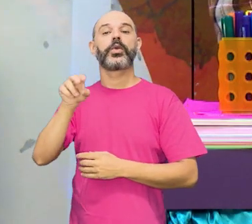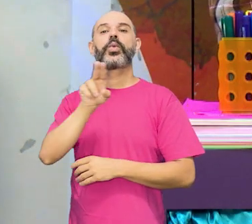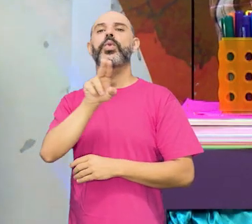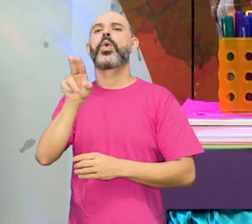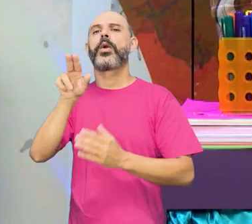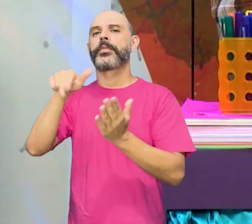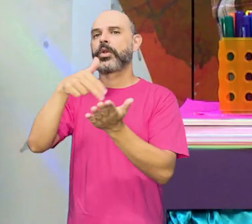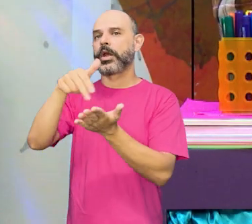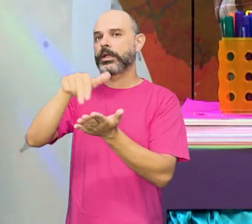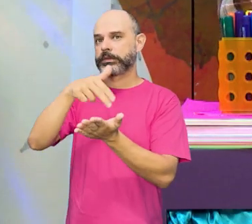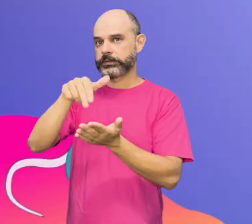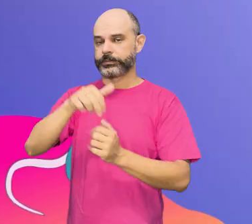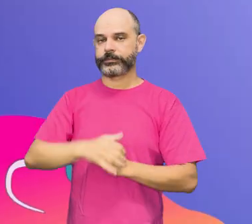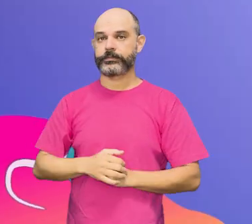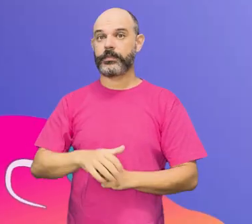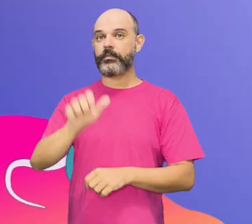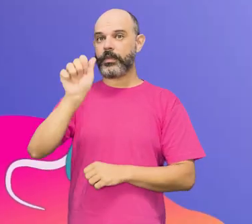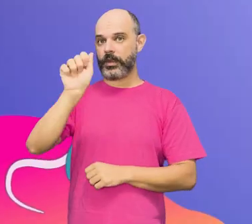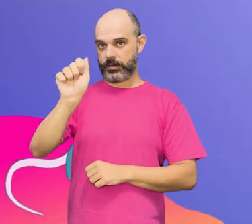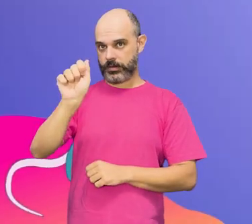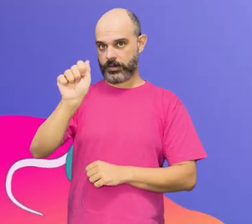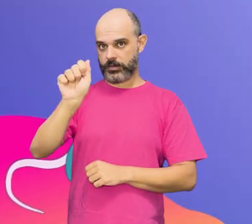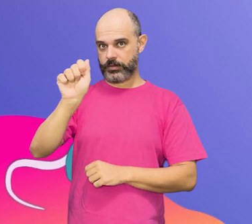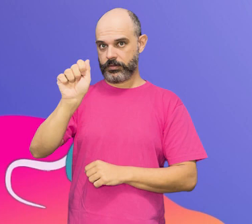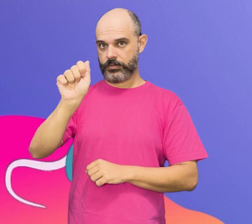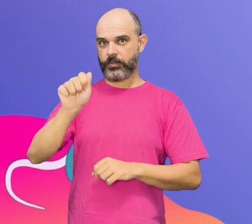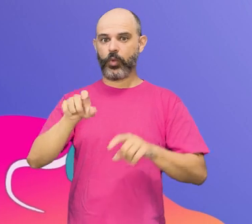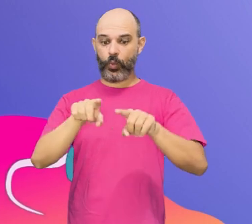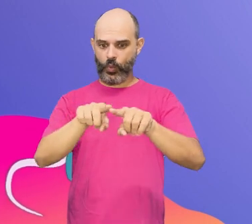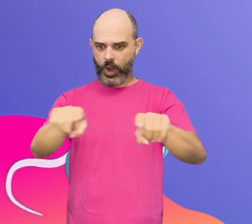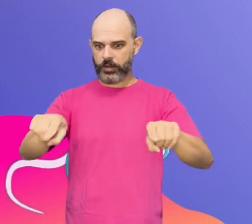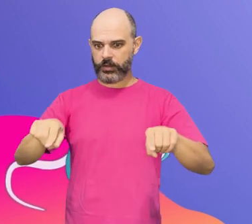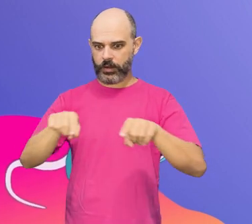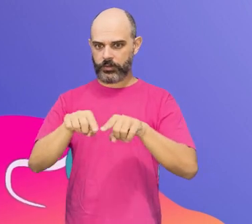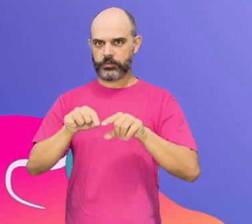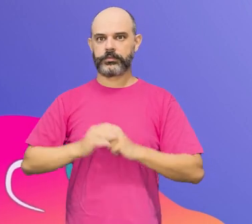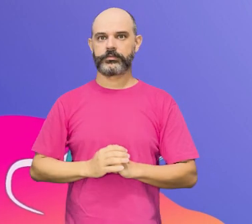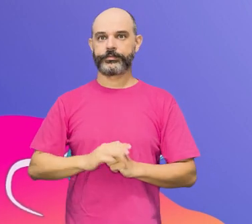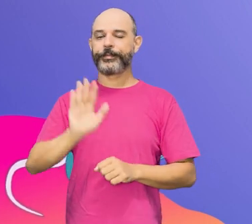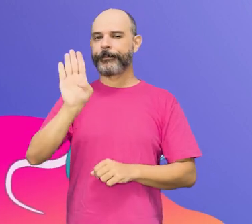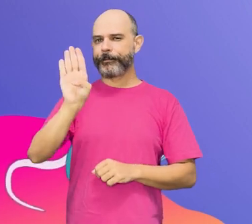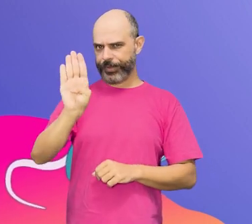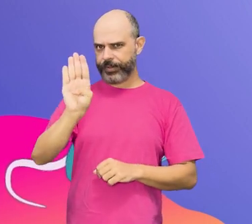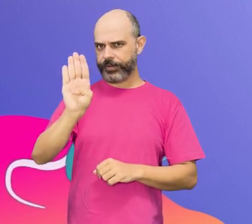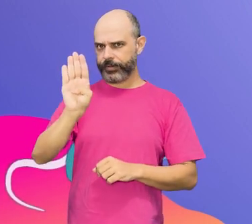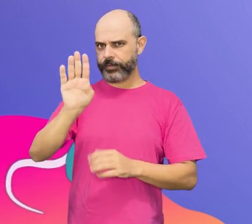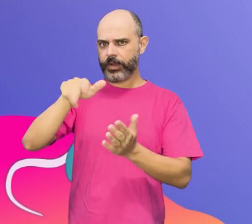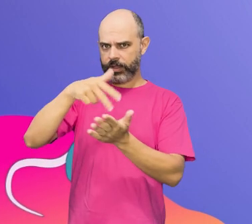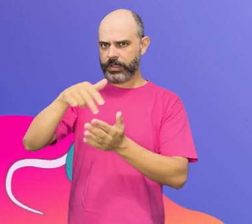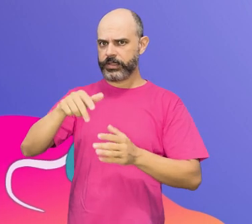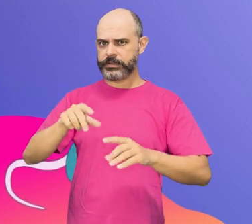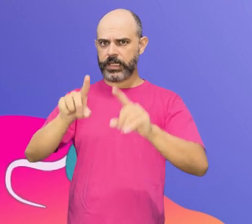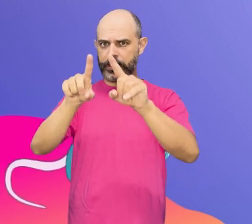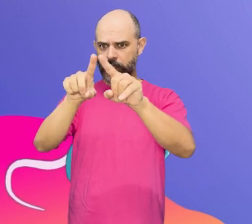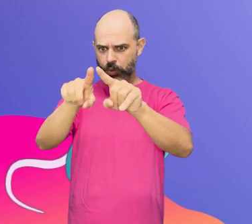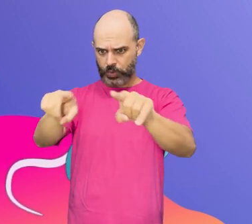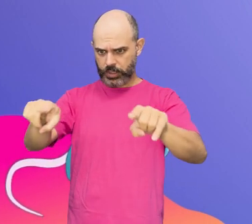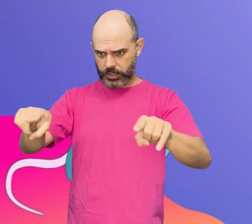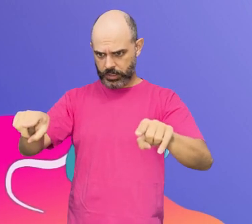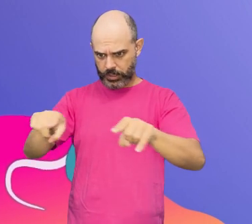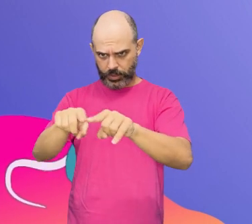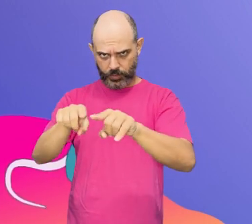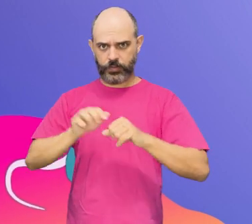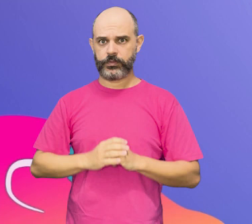nome dessa dança? Alternativa A, dança do quadrado? Alternativa B, Dança do